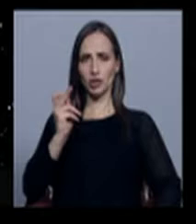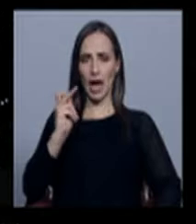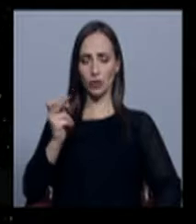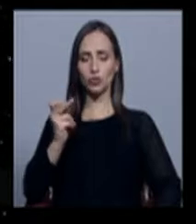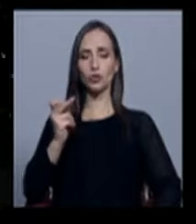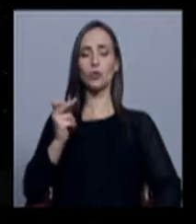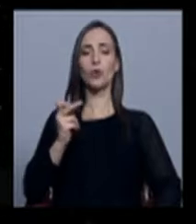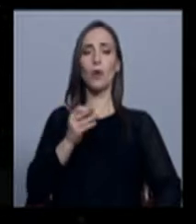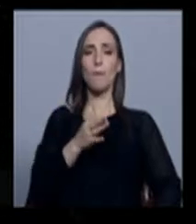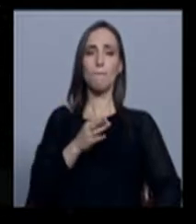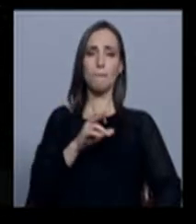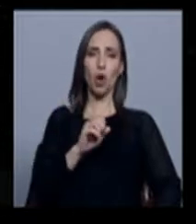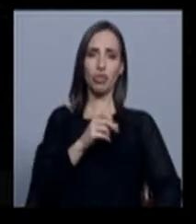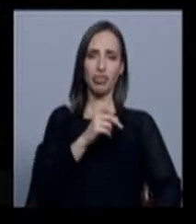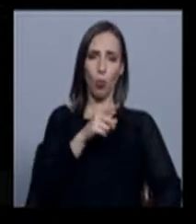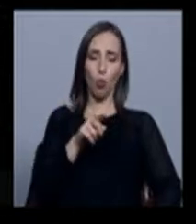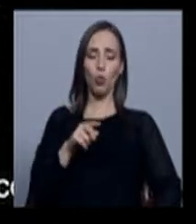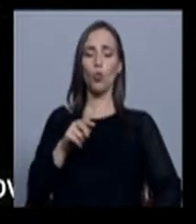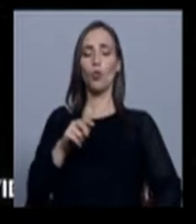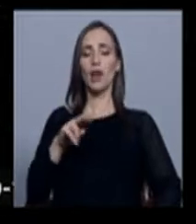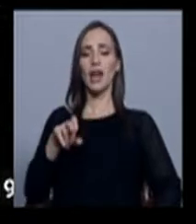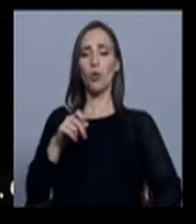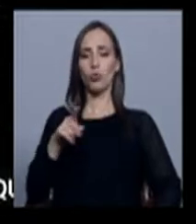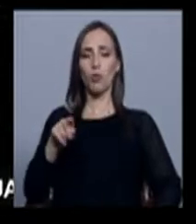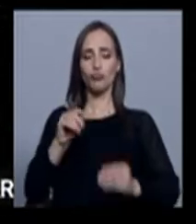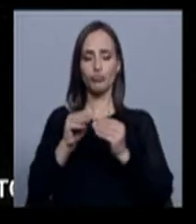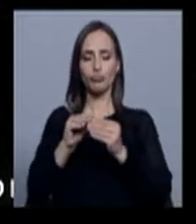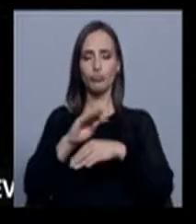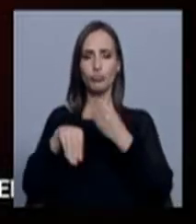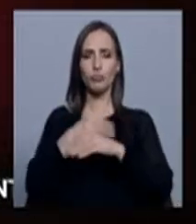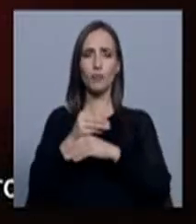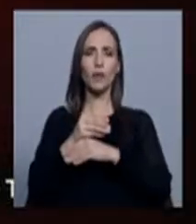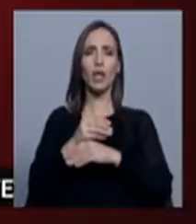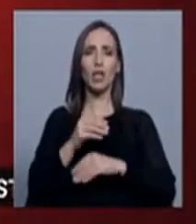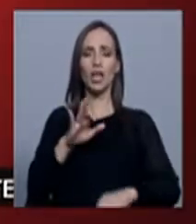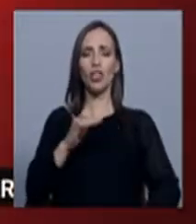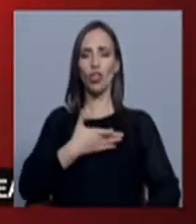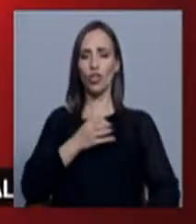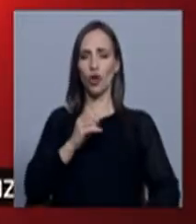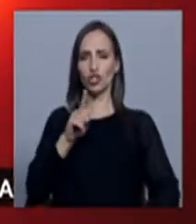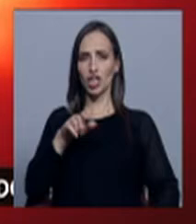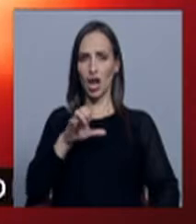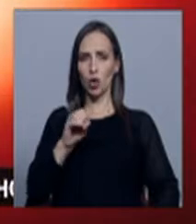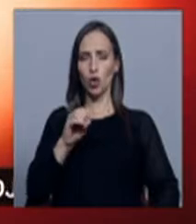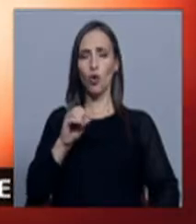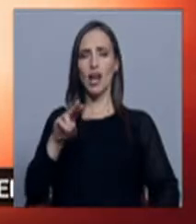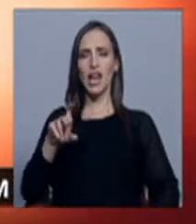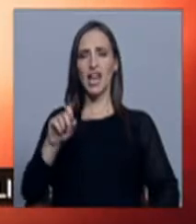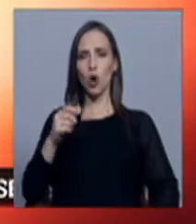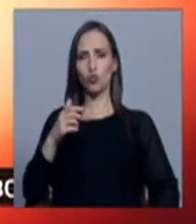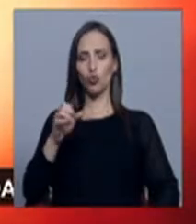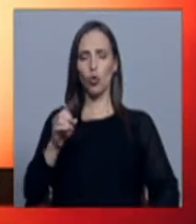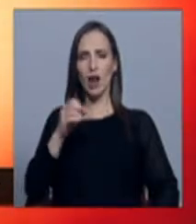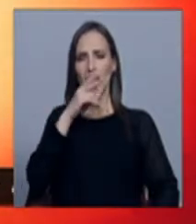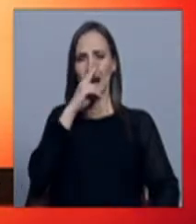formar hidrogênio neutro. E isso faz com que seja um gás escuro, frio. Tivemos ali uma altura, uma idade